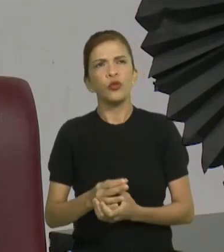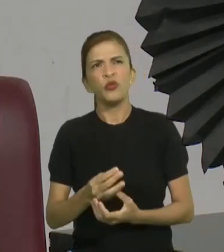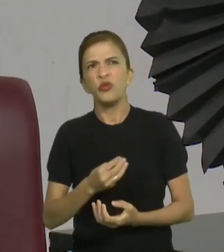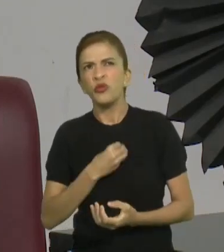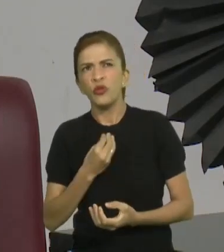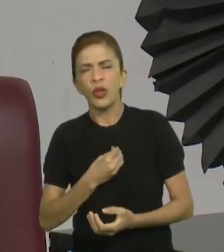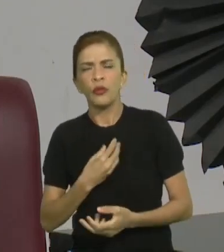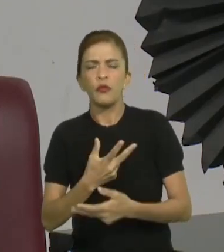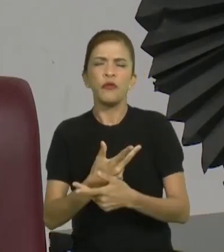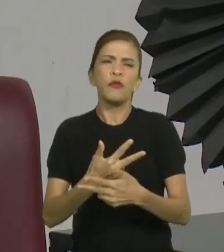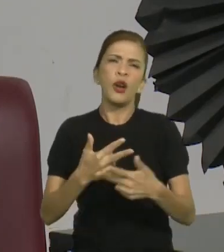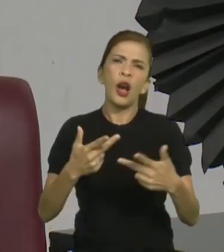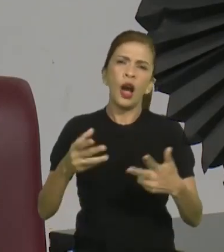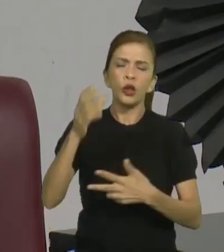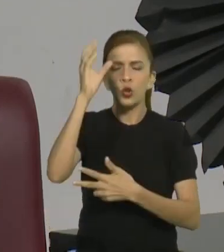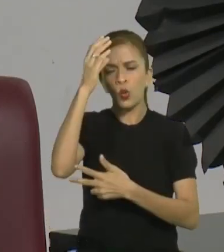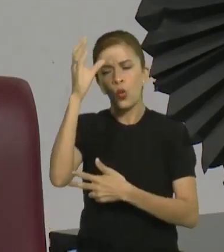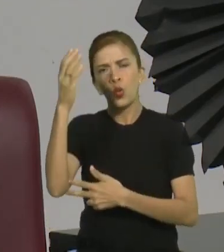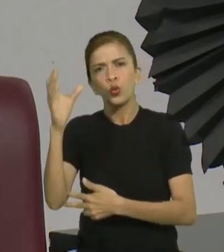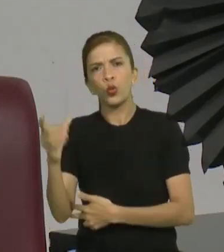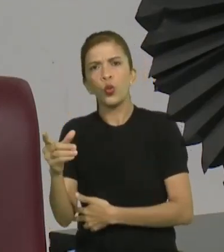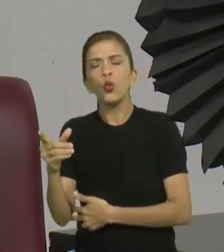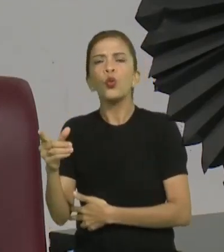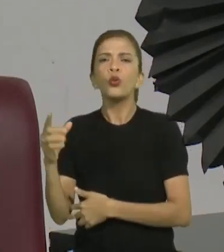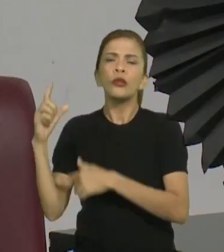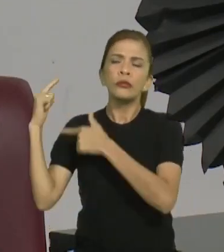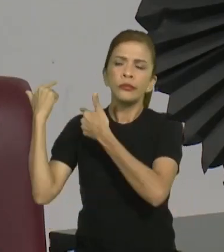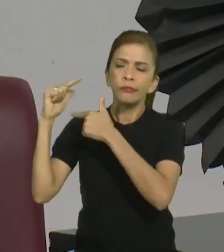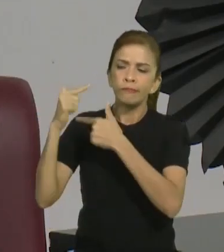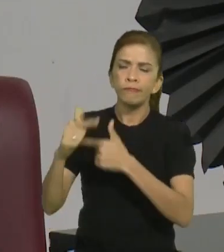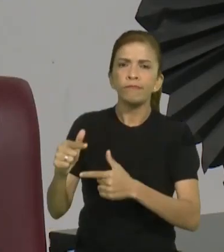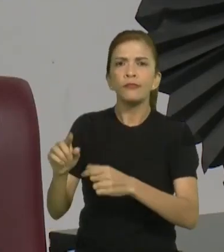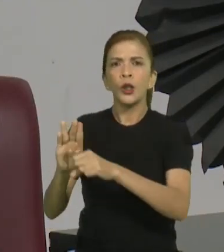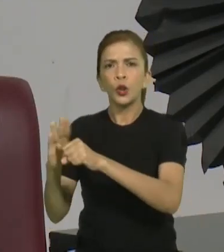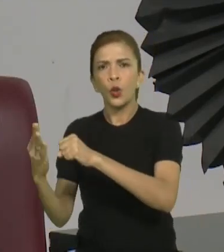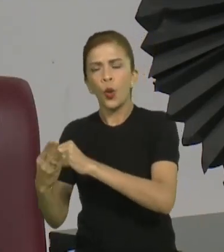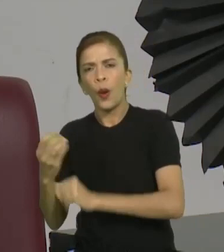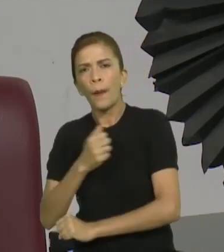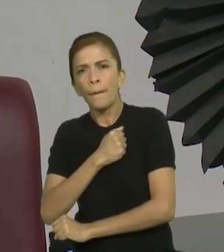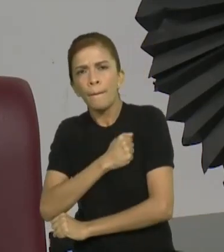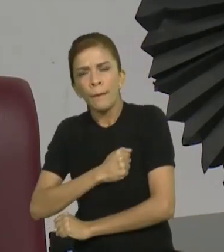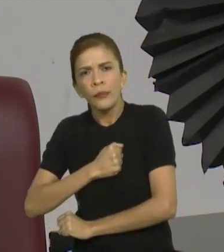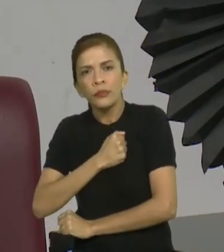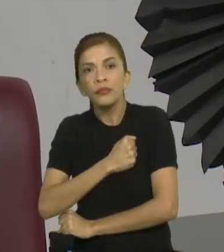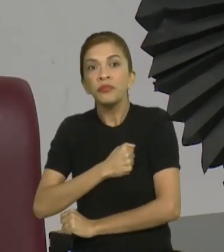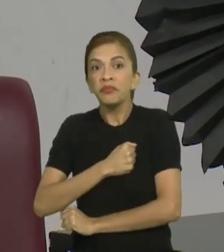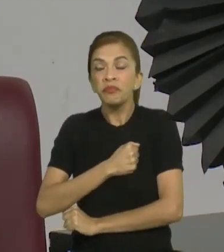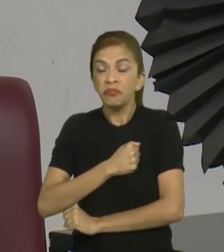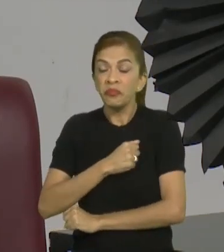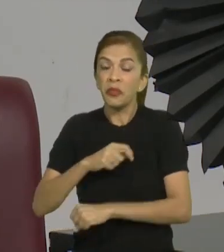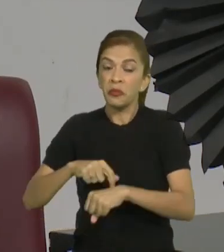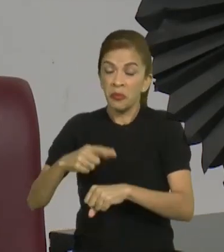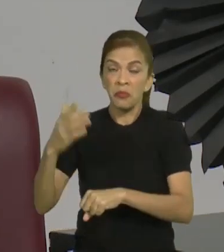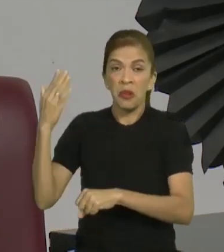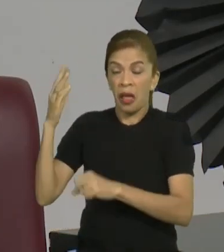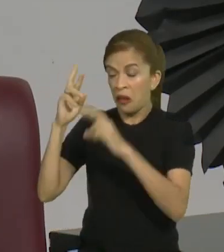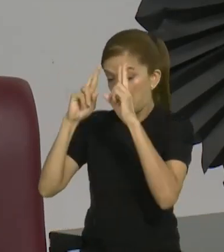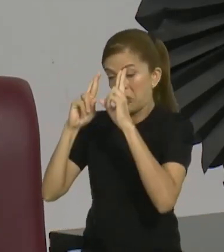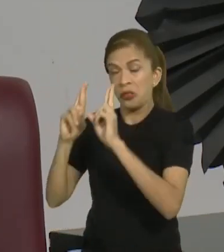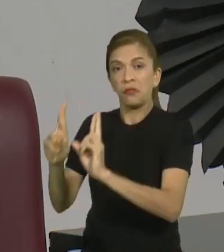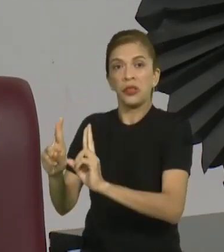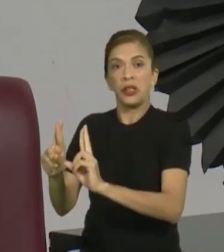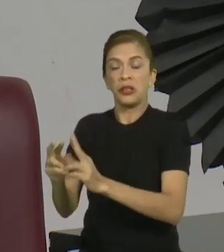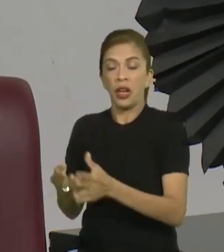de tradição, de cultura lá na Madre Deus. E na época ela era bem respeitada. Então, quando ela